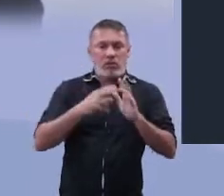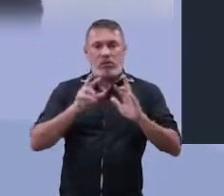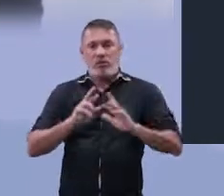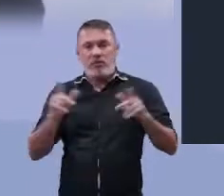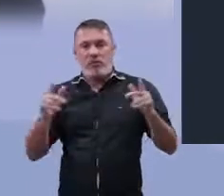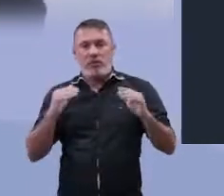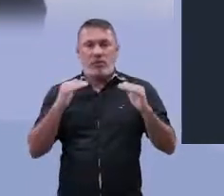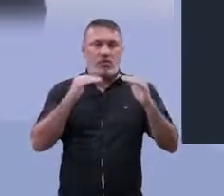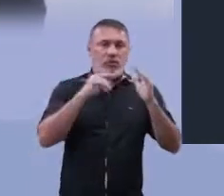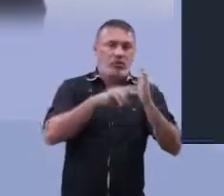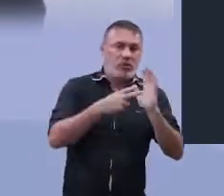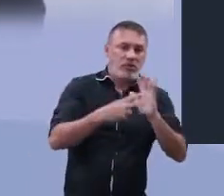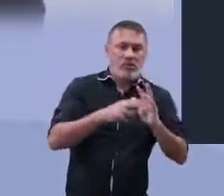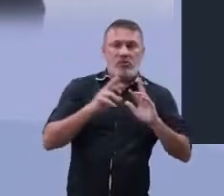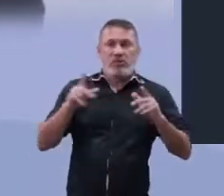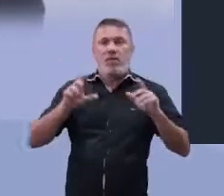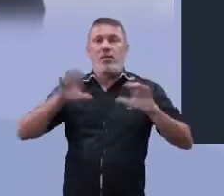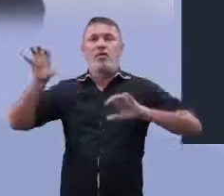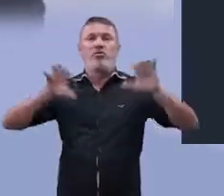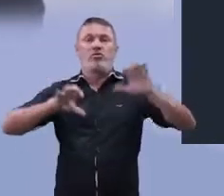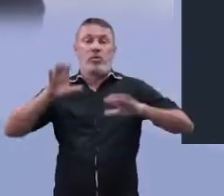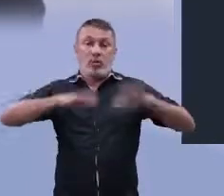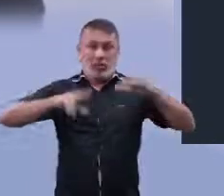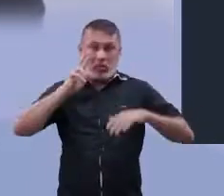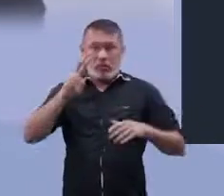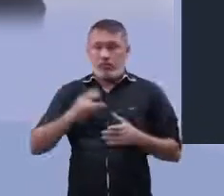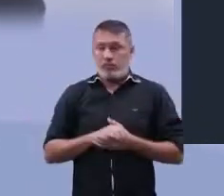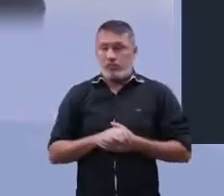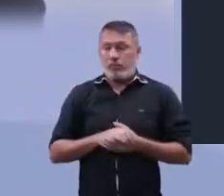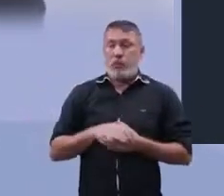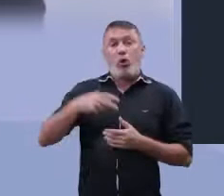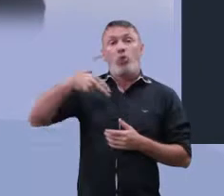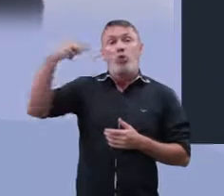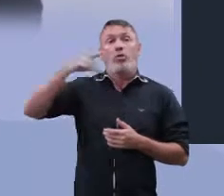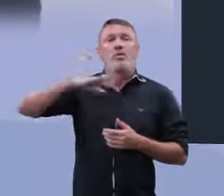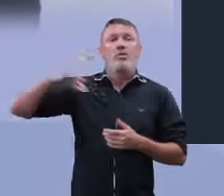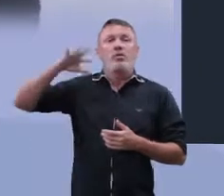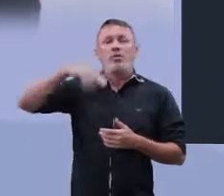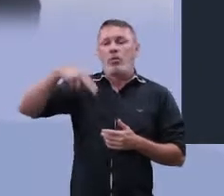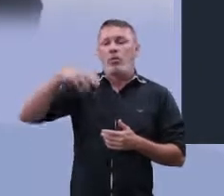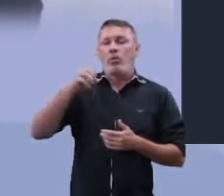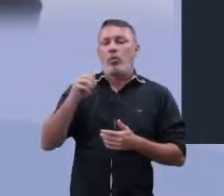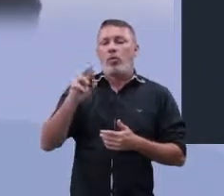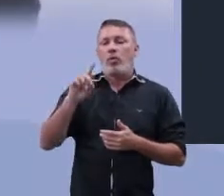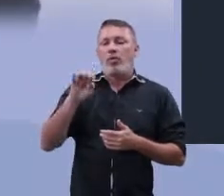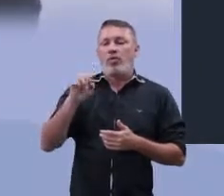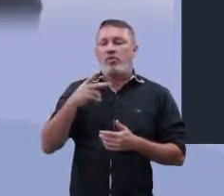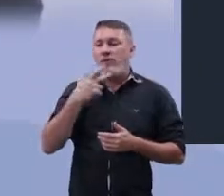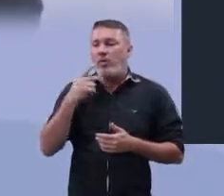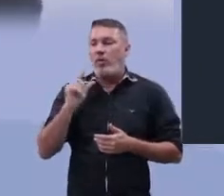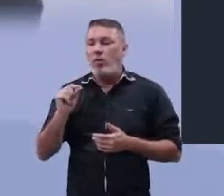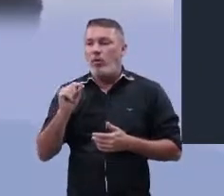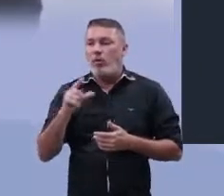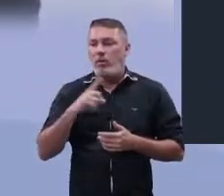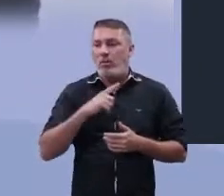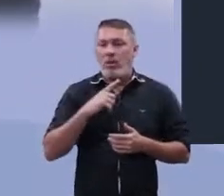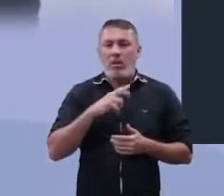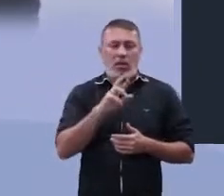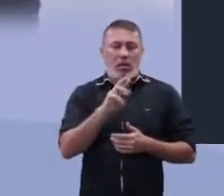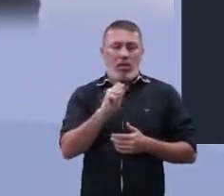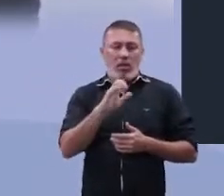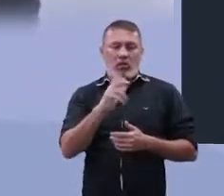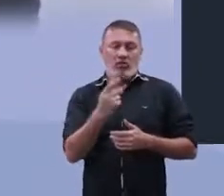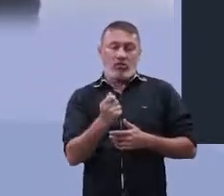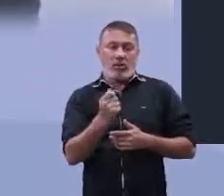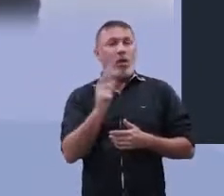de acordo com a região, certo? Por exemplo, na região Nordeste, racha significa